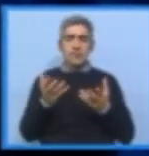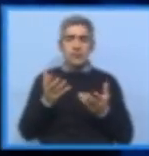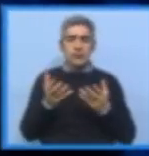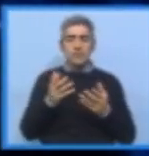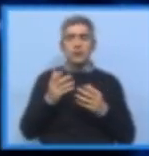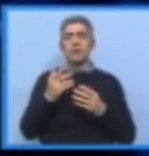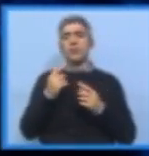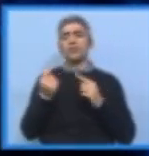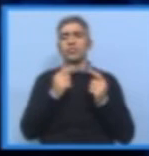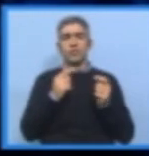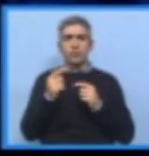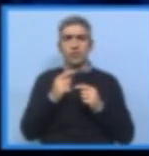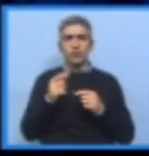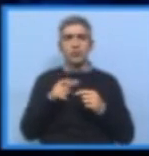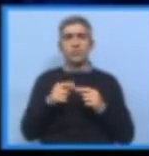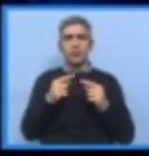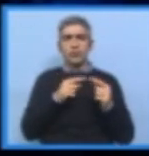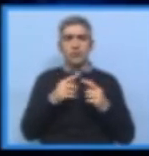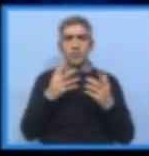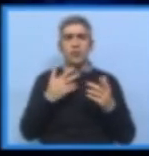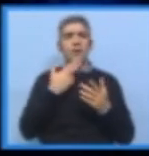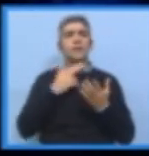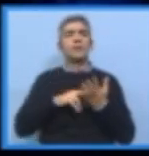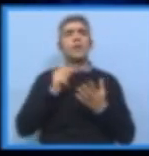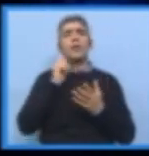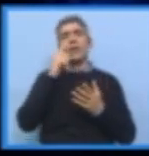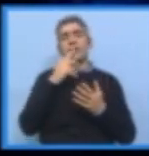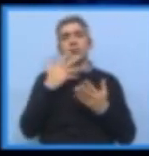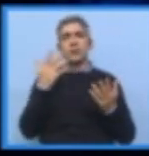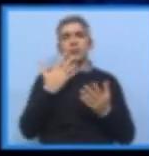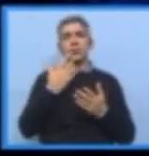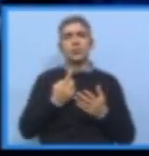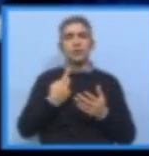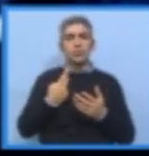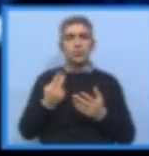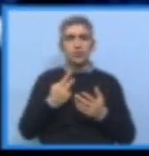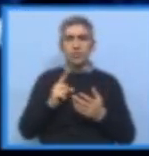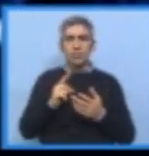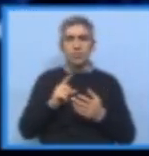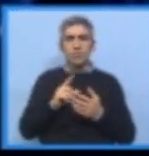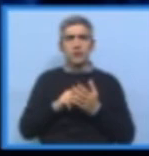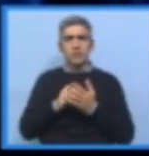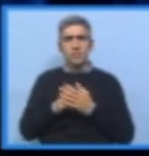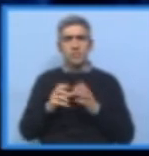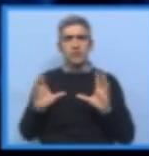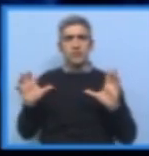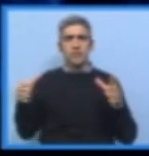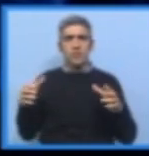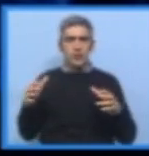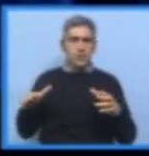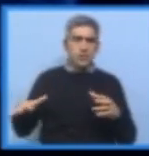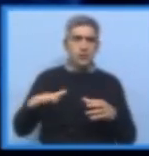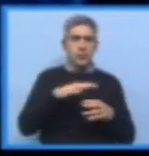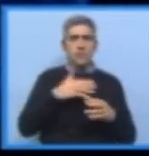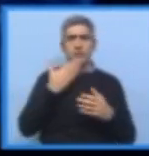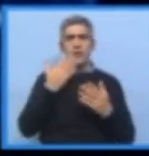ninguém é dono da verdade, essas grandes discussões nunca fazemos sós, nunca é um médico ou 2, fazemos sempre na equipa, na visita